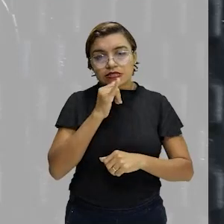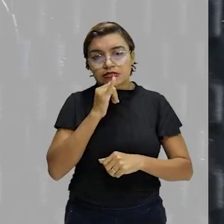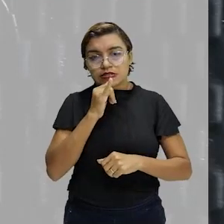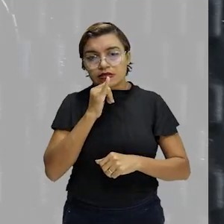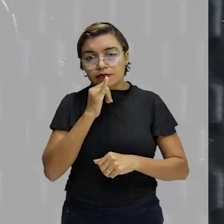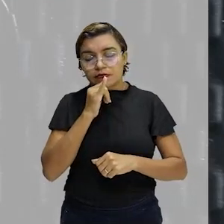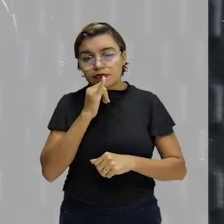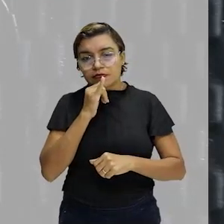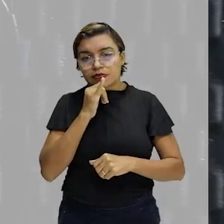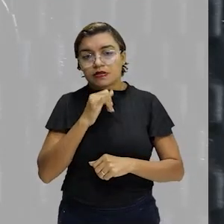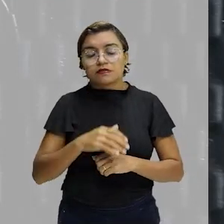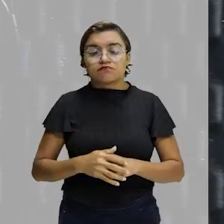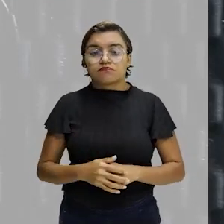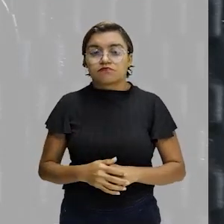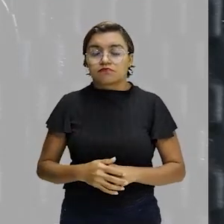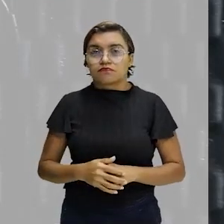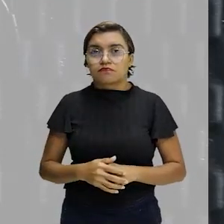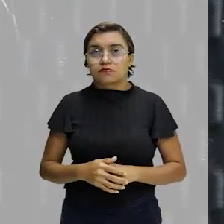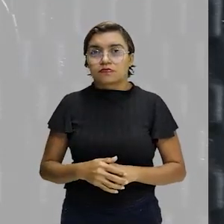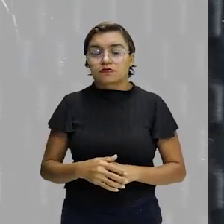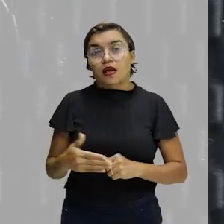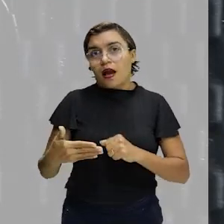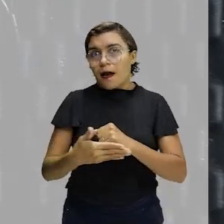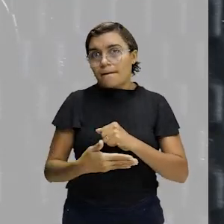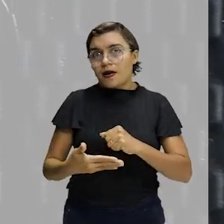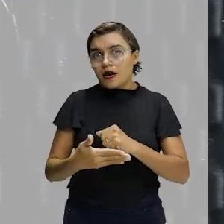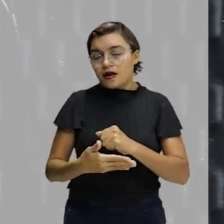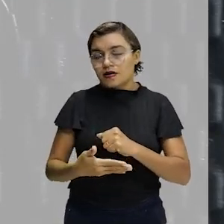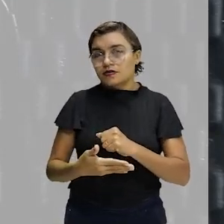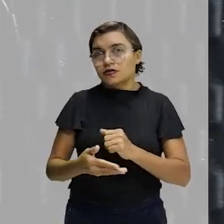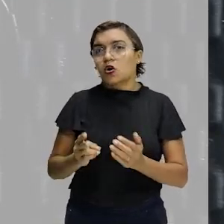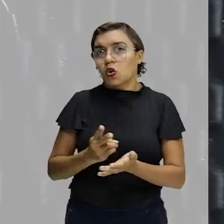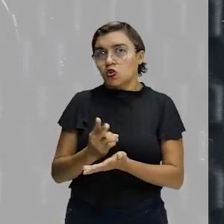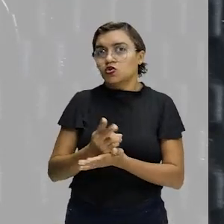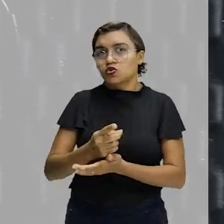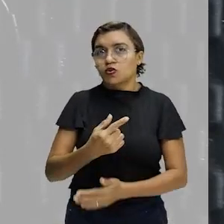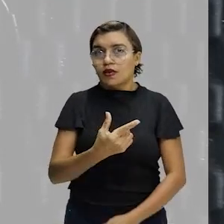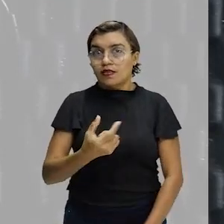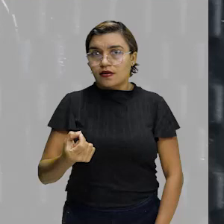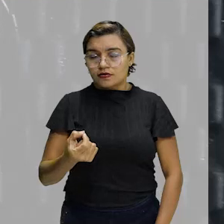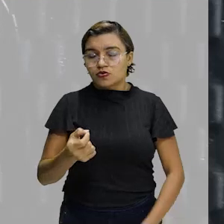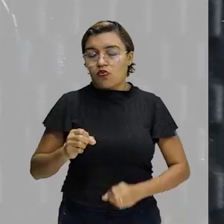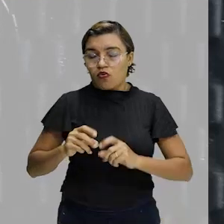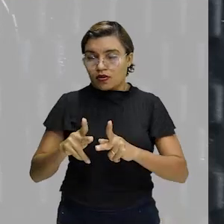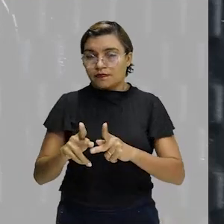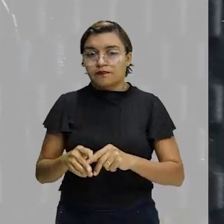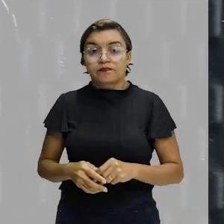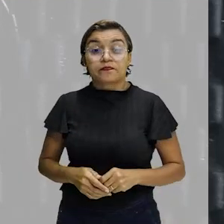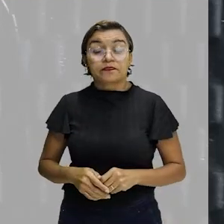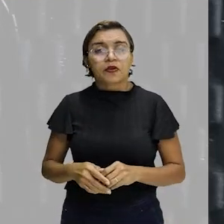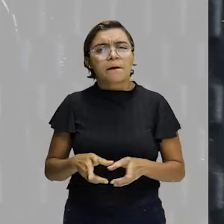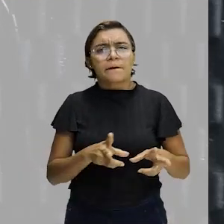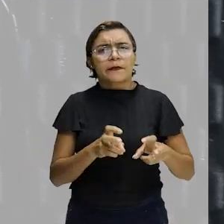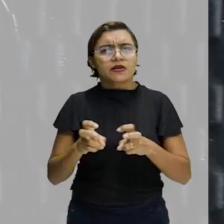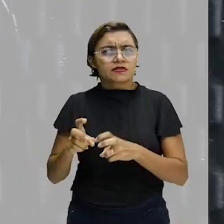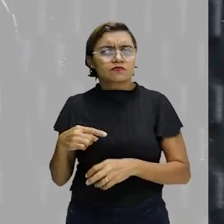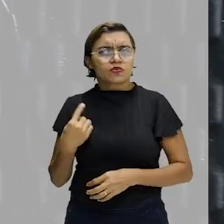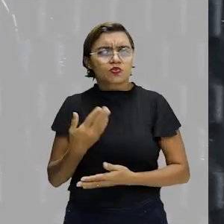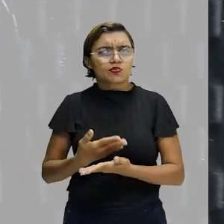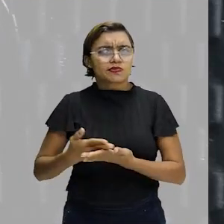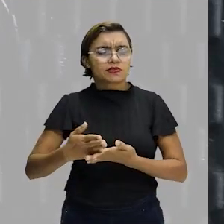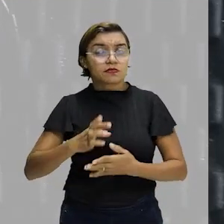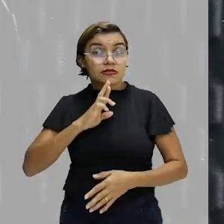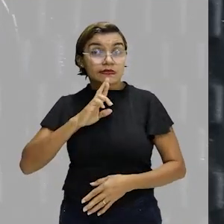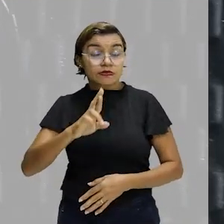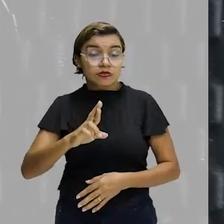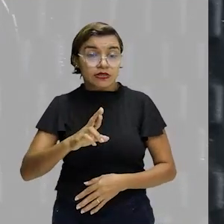precisa subtender, tá? Mas se não estivesse, continuaria sendo a base 10, tá bom? Perceba que aqui, para a gente começar a resolver, eu já